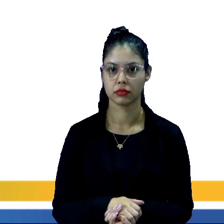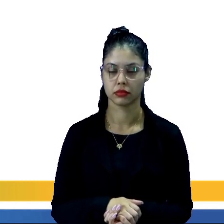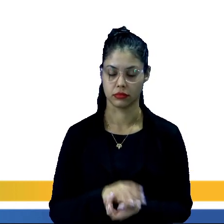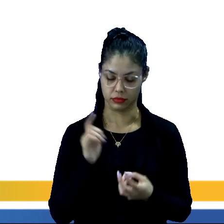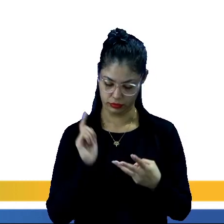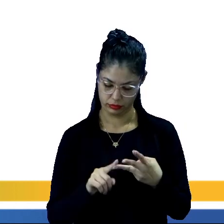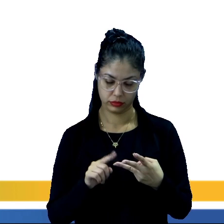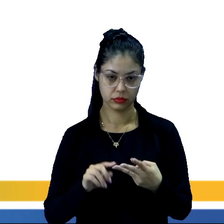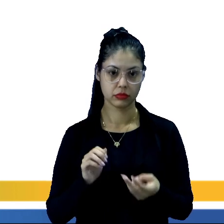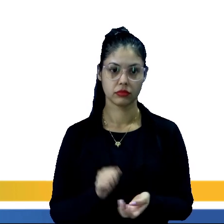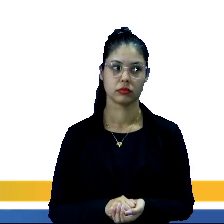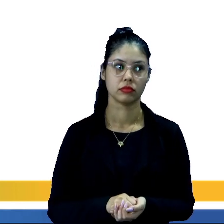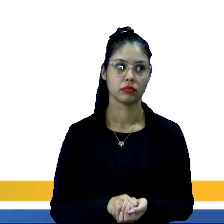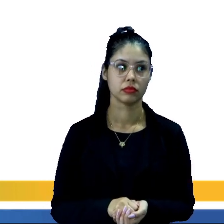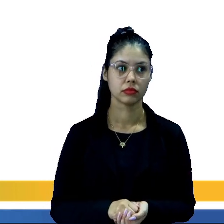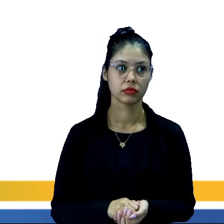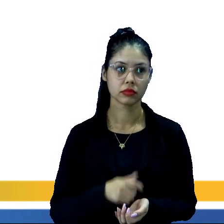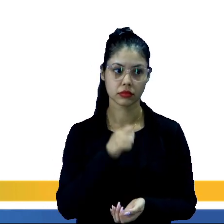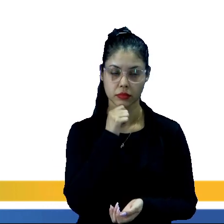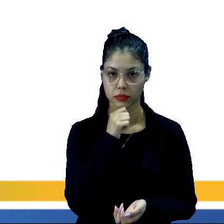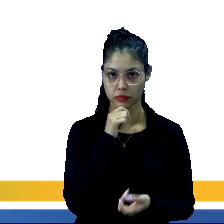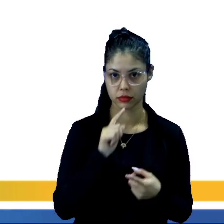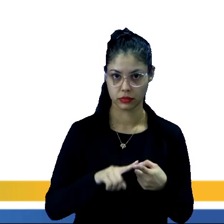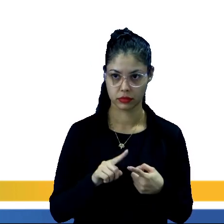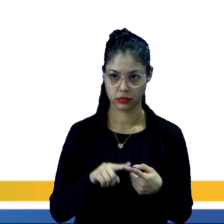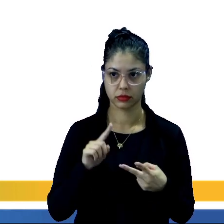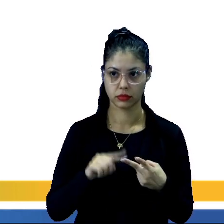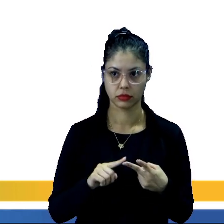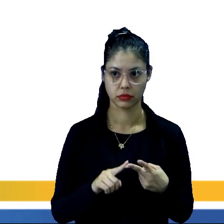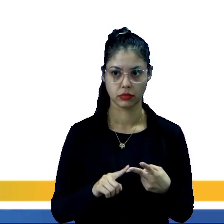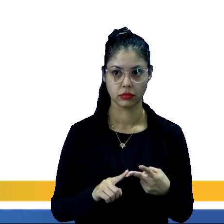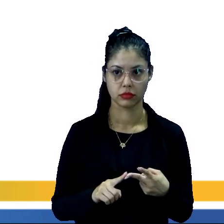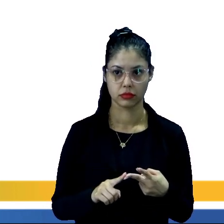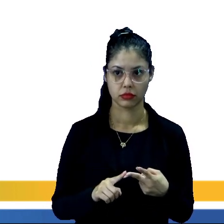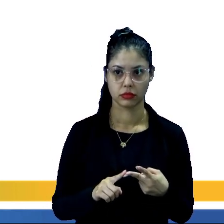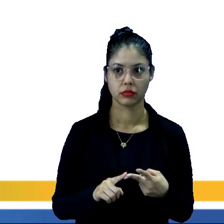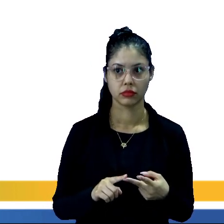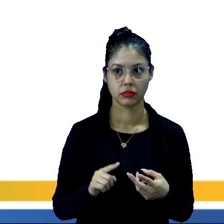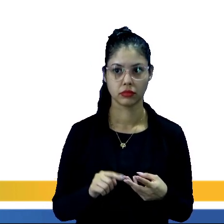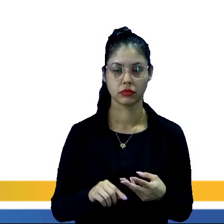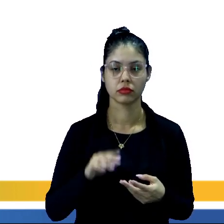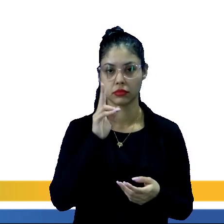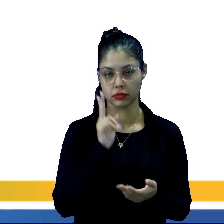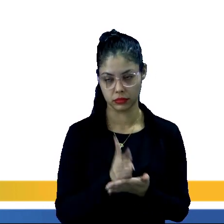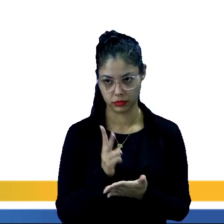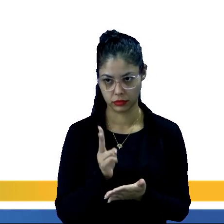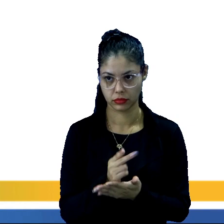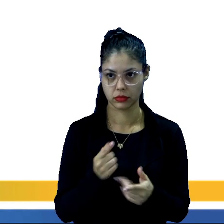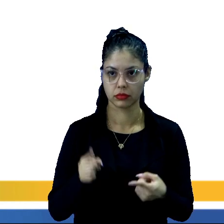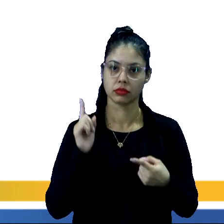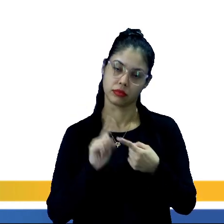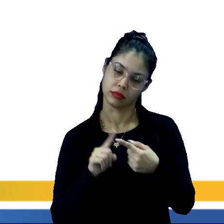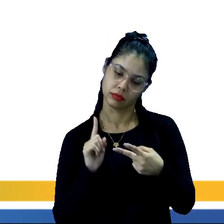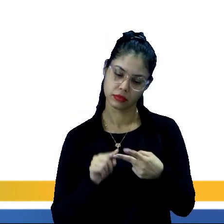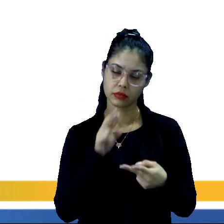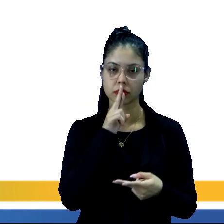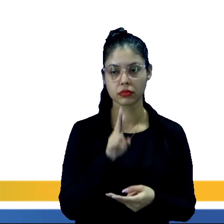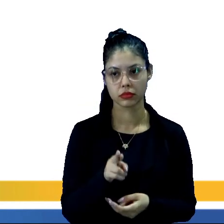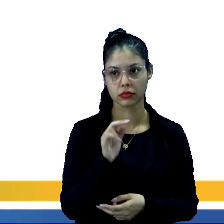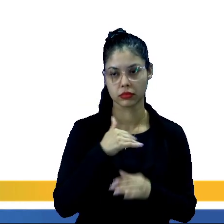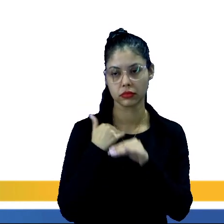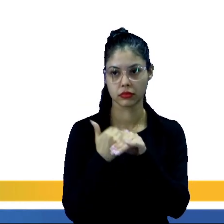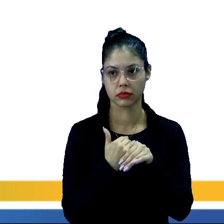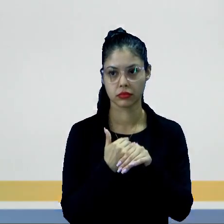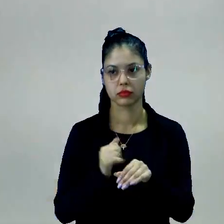né? Ou sim. Então, já temos o terceiro, que justifica que é ateu, pela mesma razão do primeiro e do segundo.